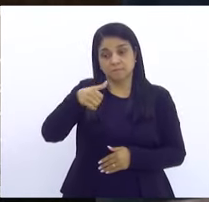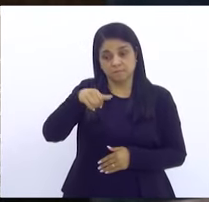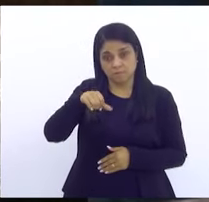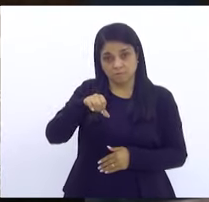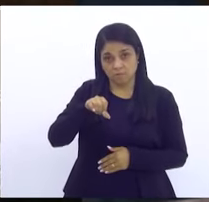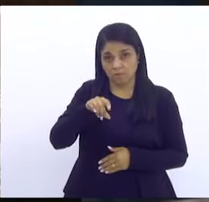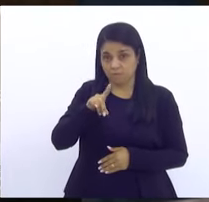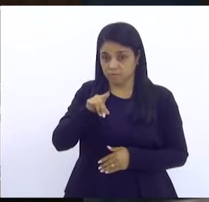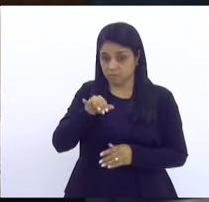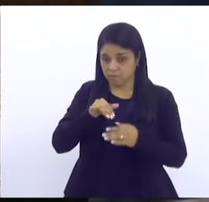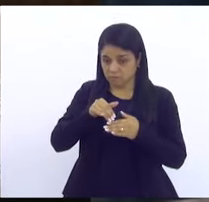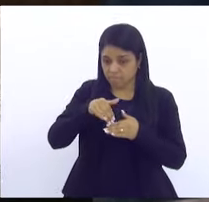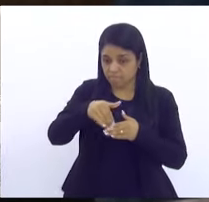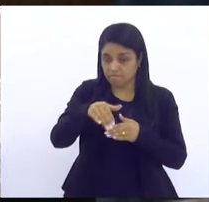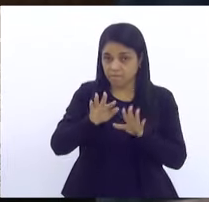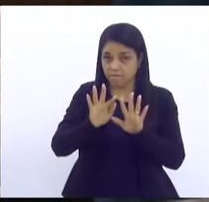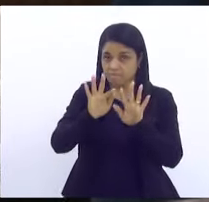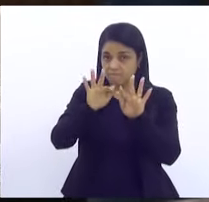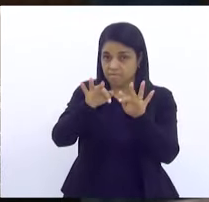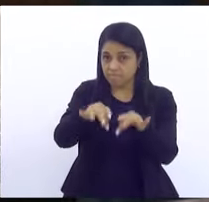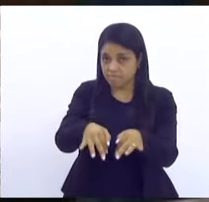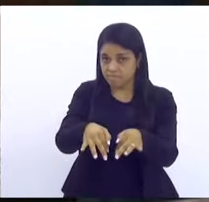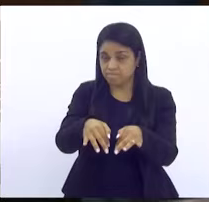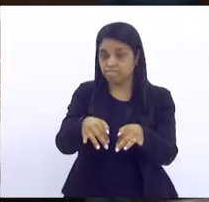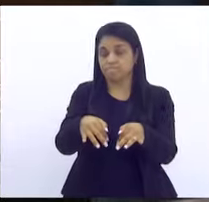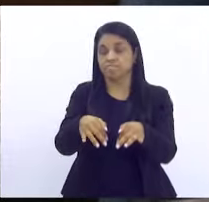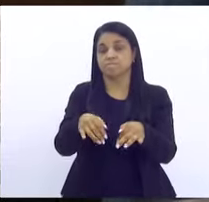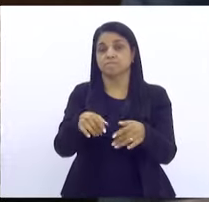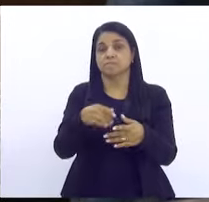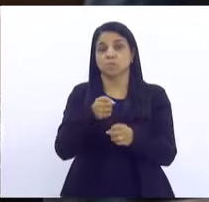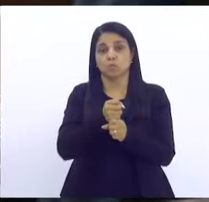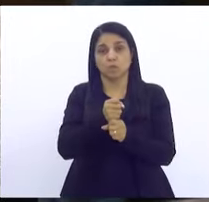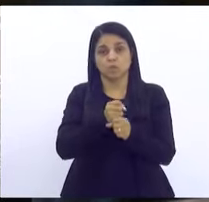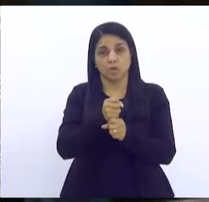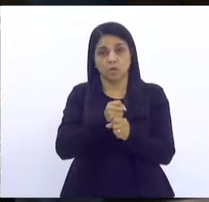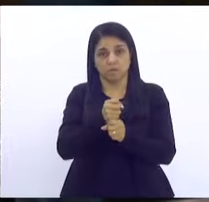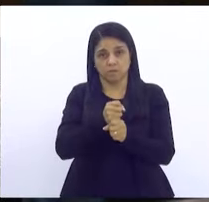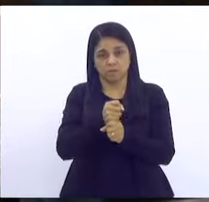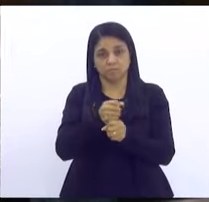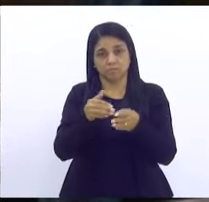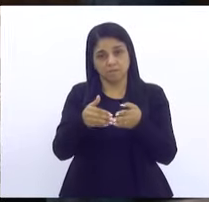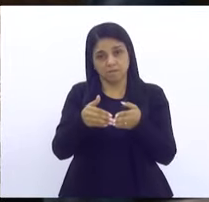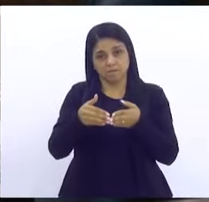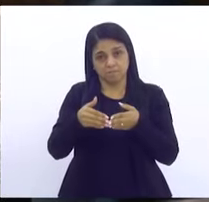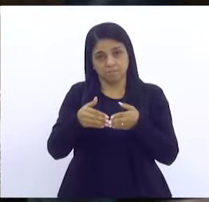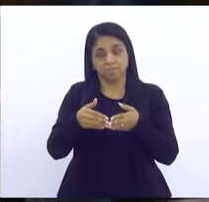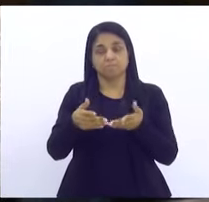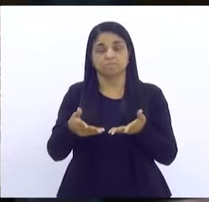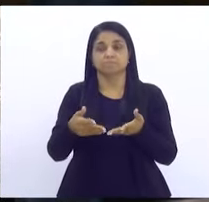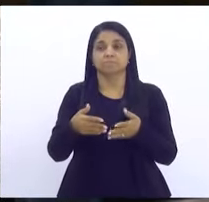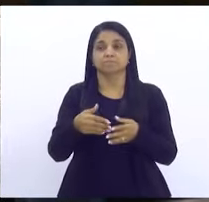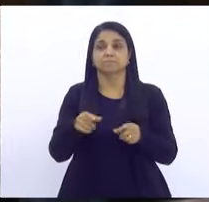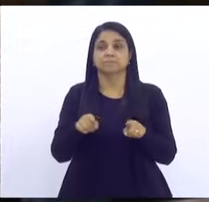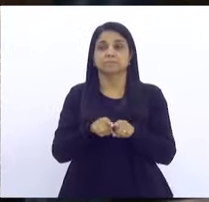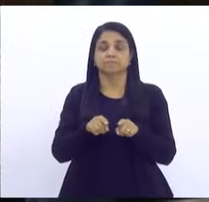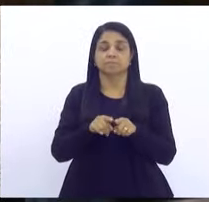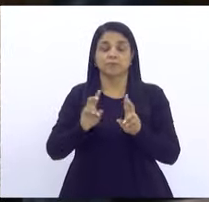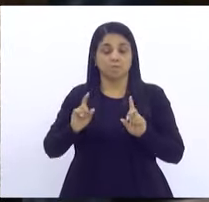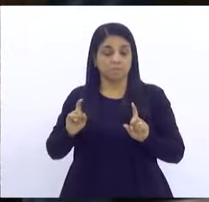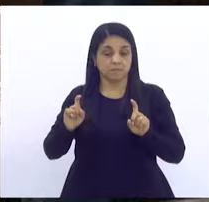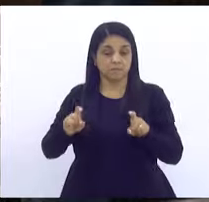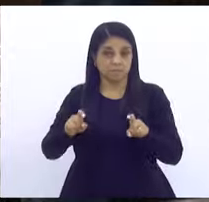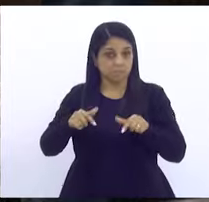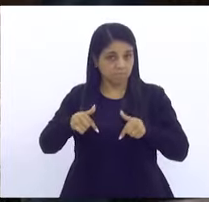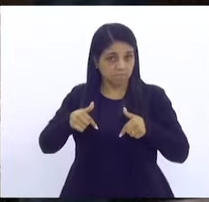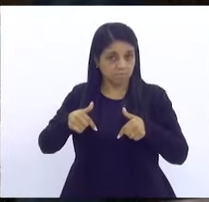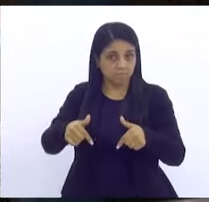dias do recesso parlamentar. Tem uma iniciativa também do nosso mandato, que já tramitou